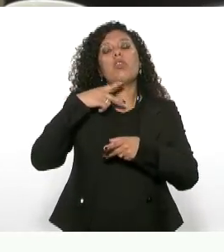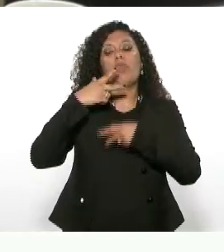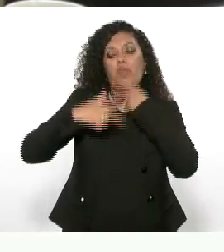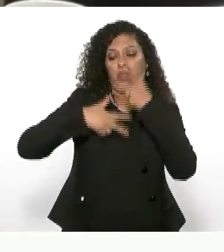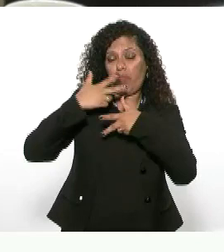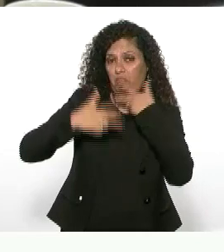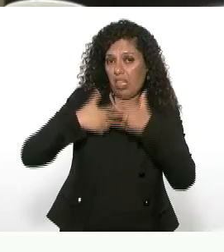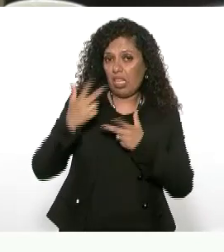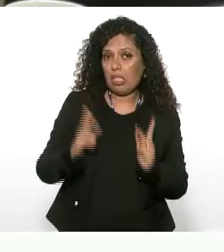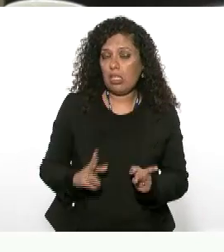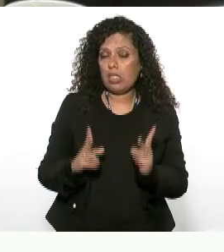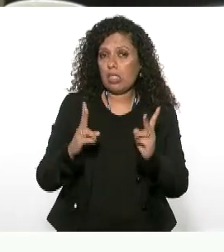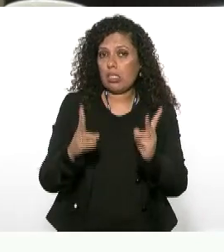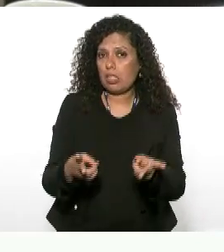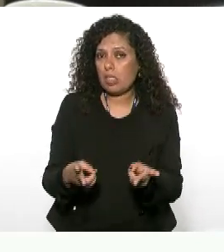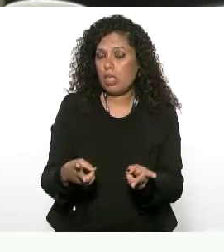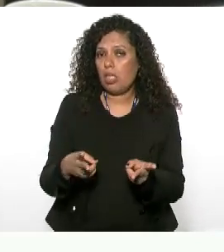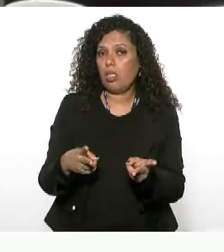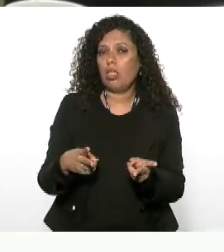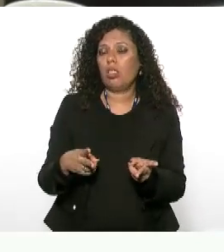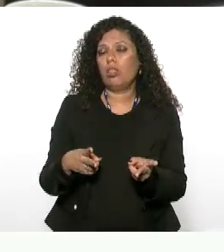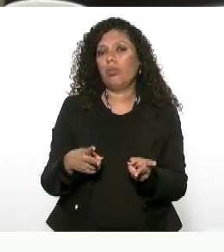interlocução permanente com